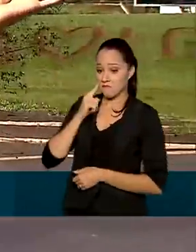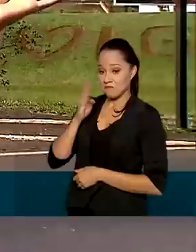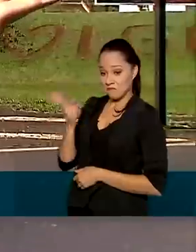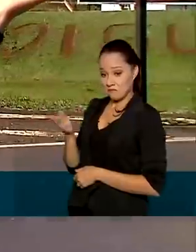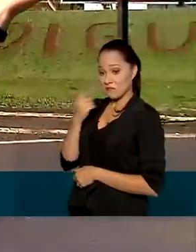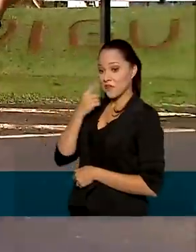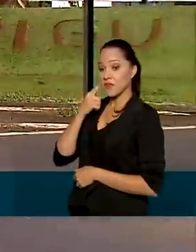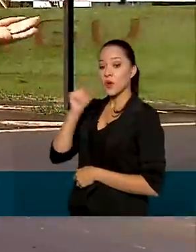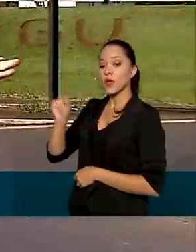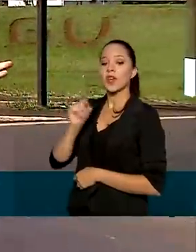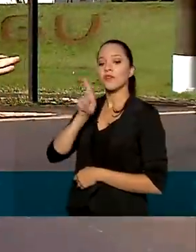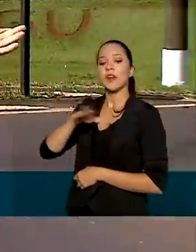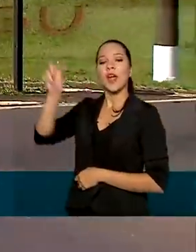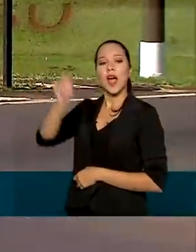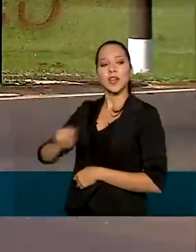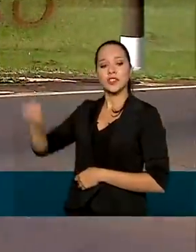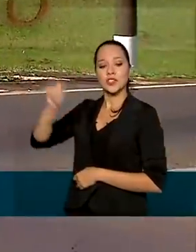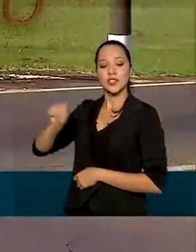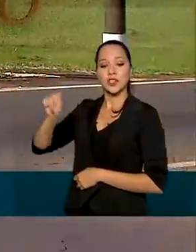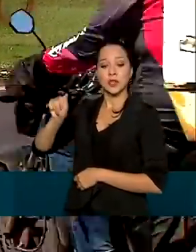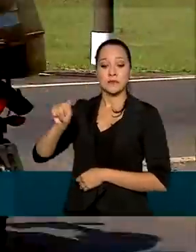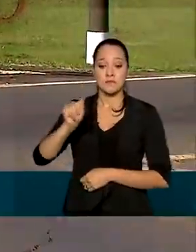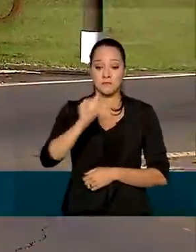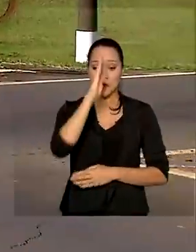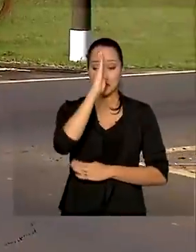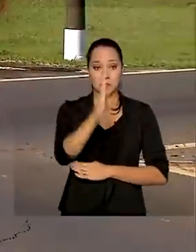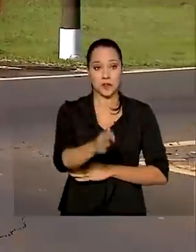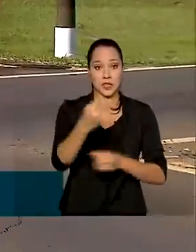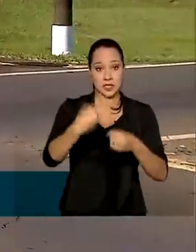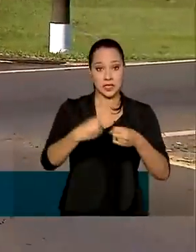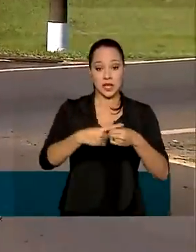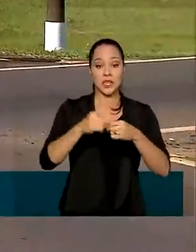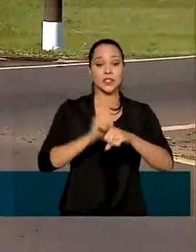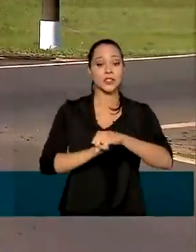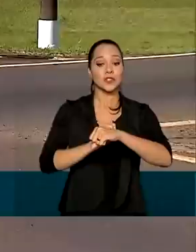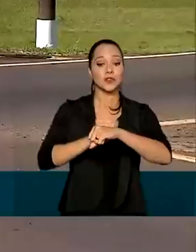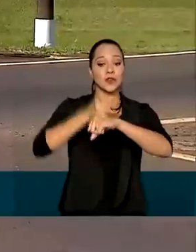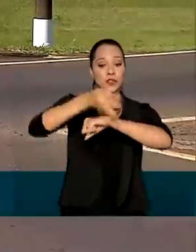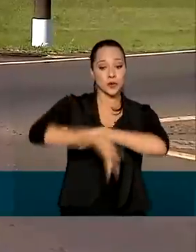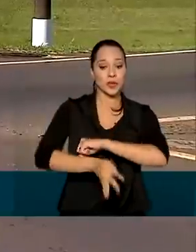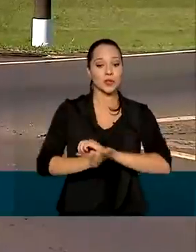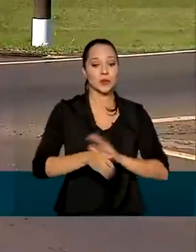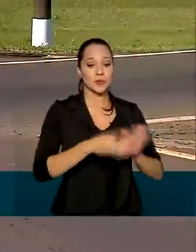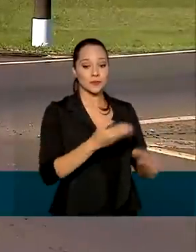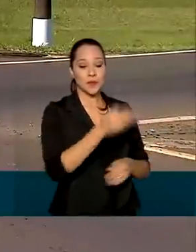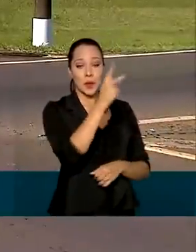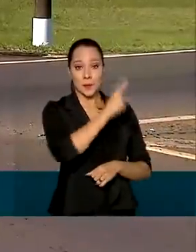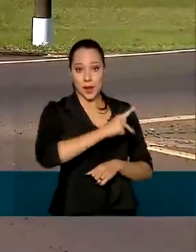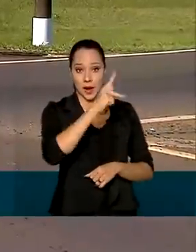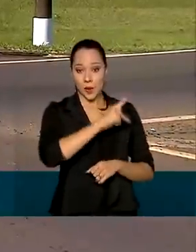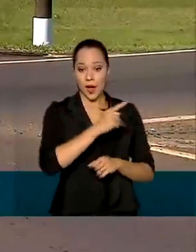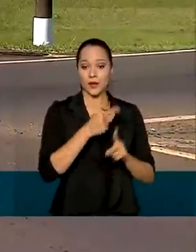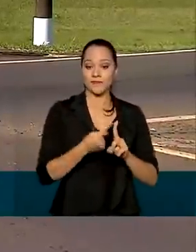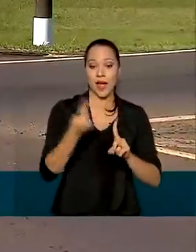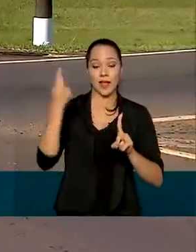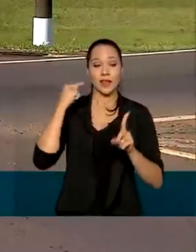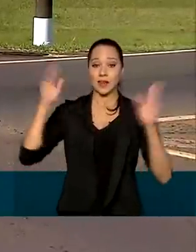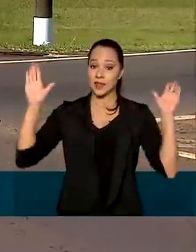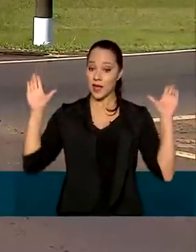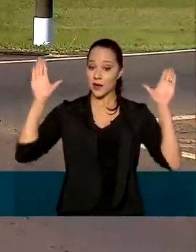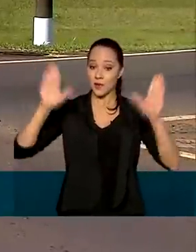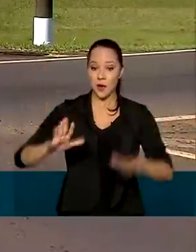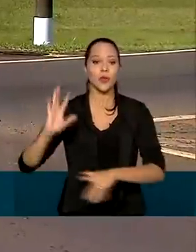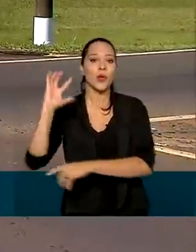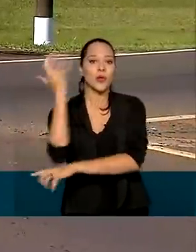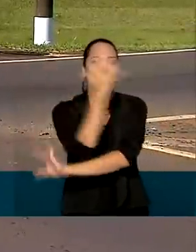direção vai à Argentina. À minha frente, a cidade de Foz do Iguaçu e o Paraguai. Atrás, o aeroporto e o